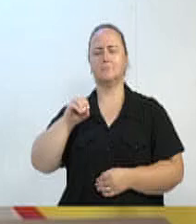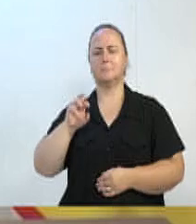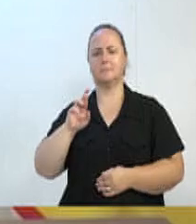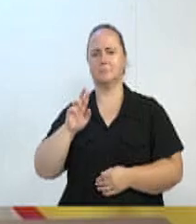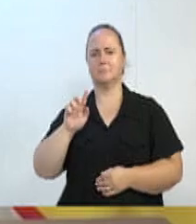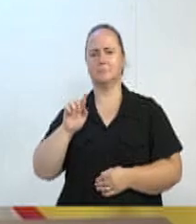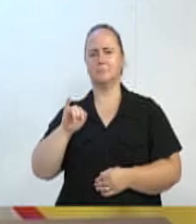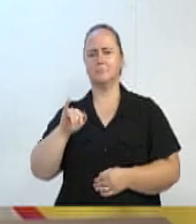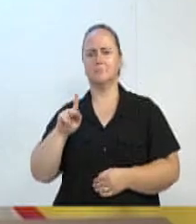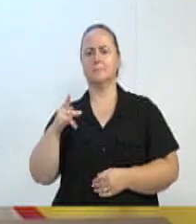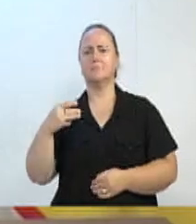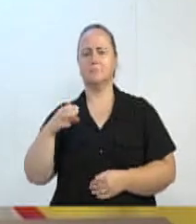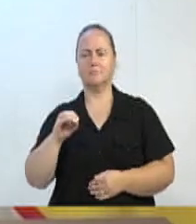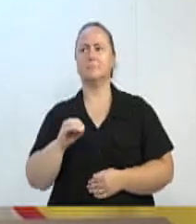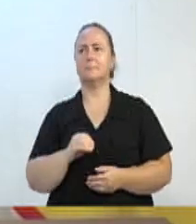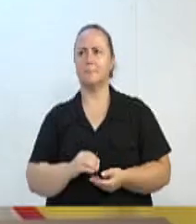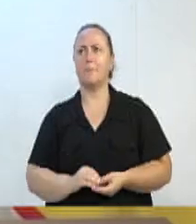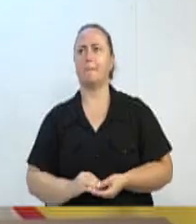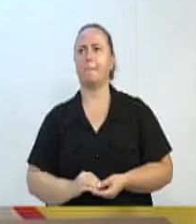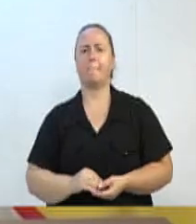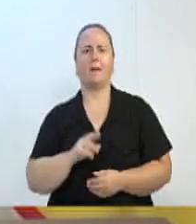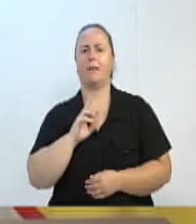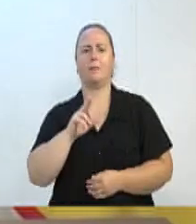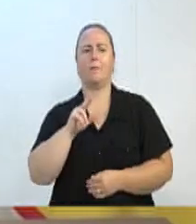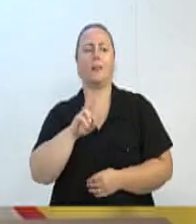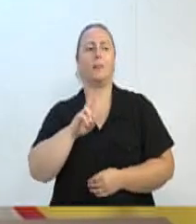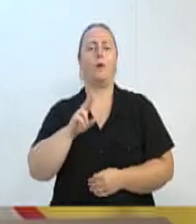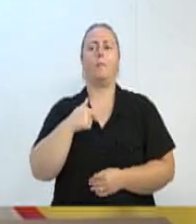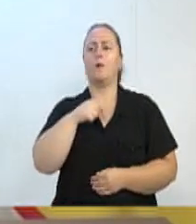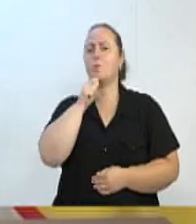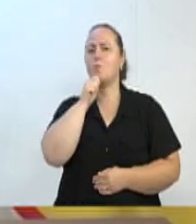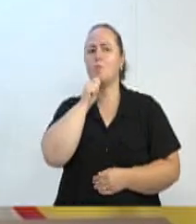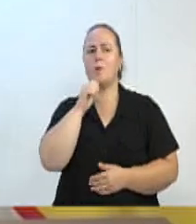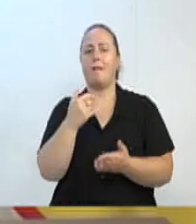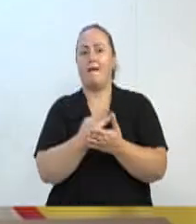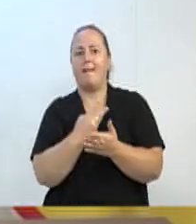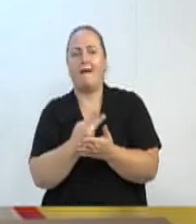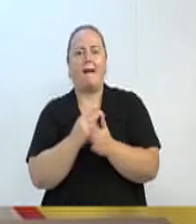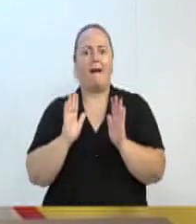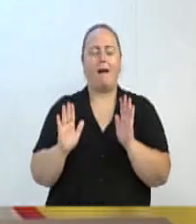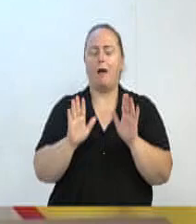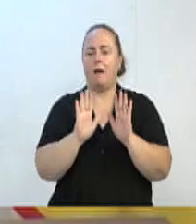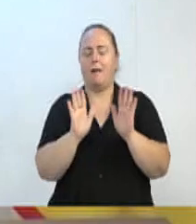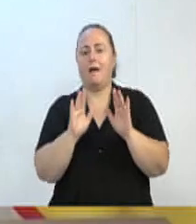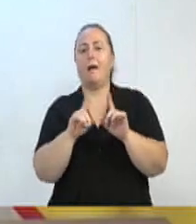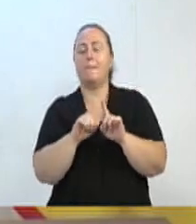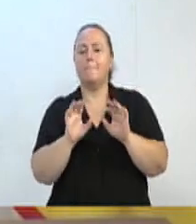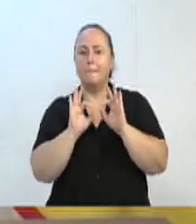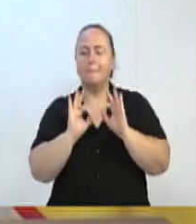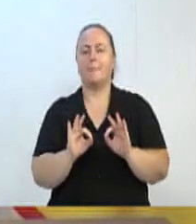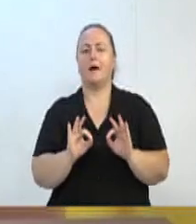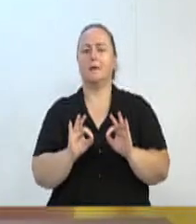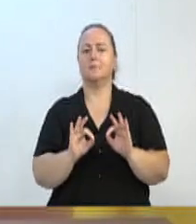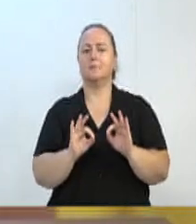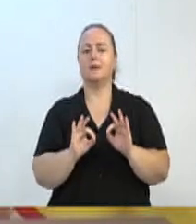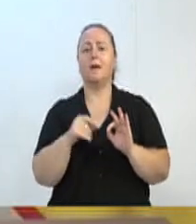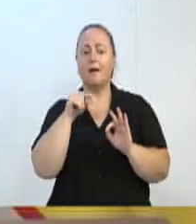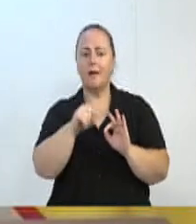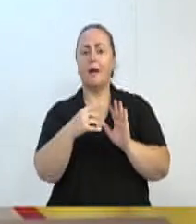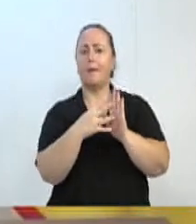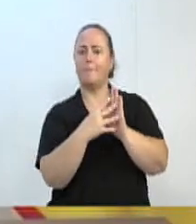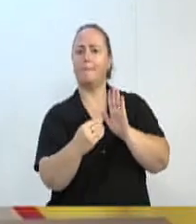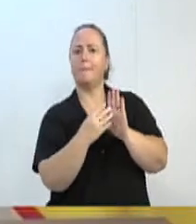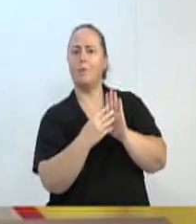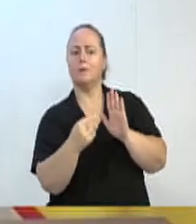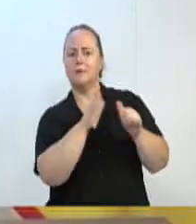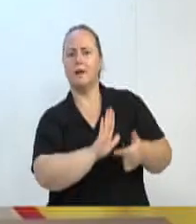aqui de todo mundo e fácil né não quero nem citar muitos e cometendo uma injustiça e deixar alguém de fora mas eu quero dizer que é esse exemplo que a gente tem